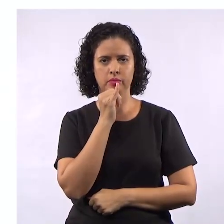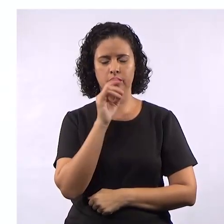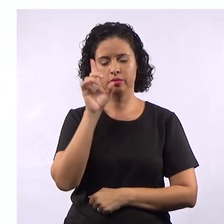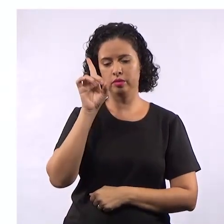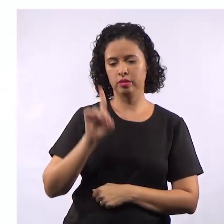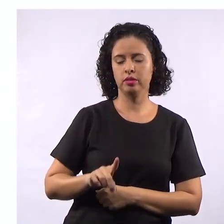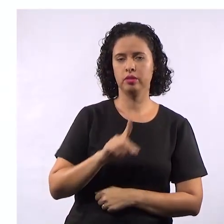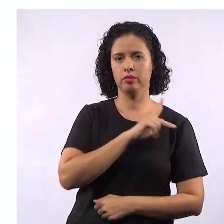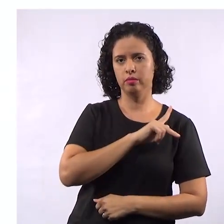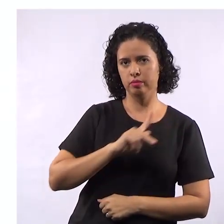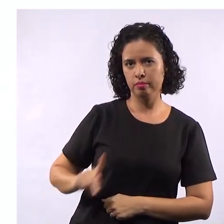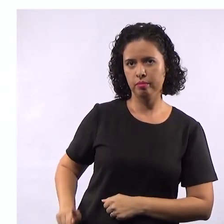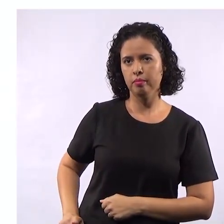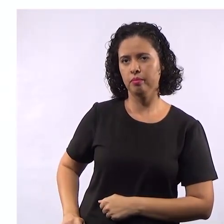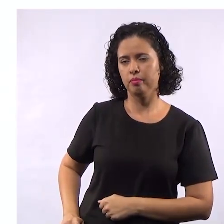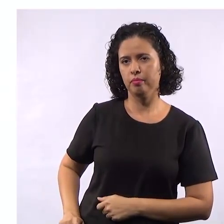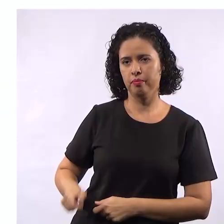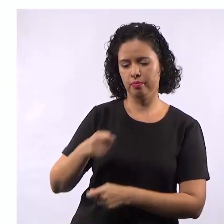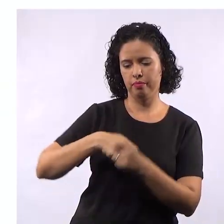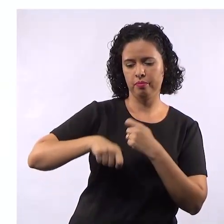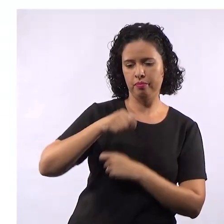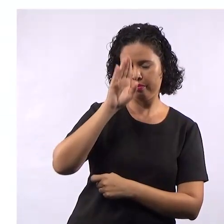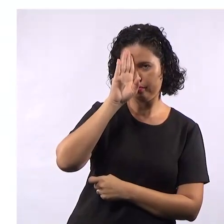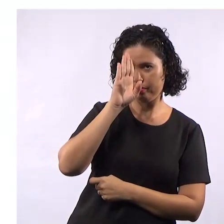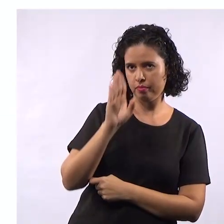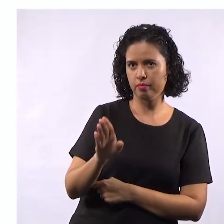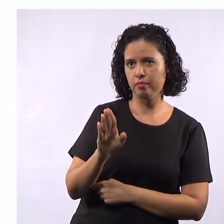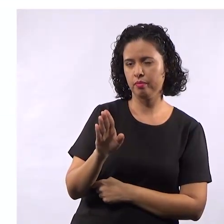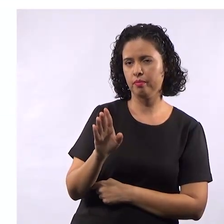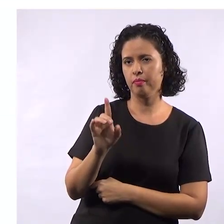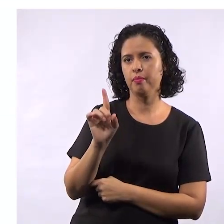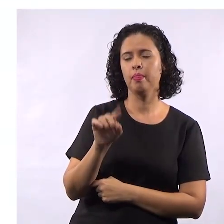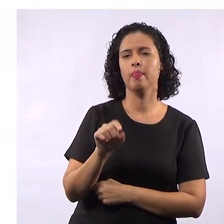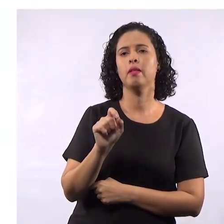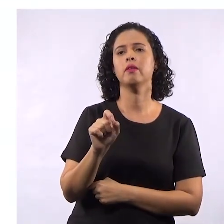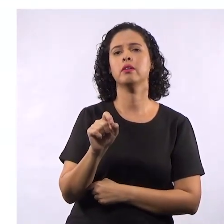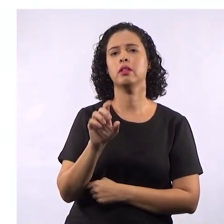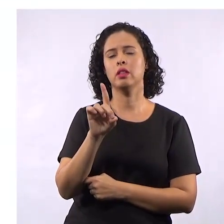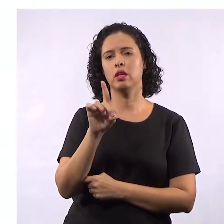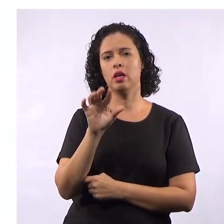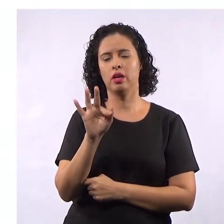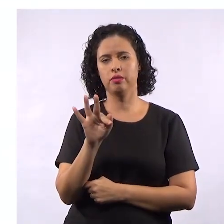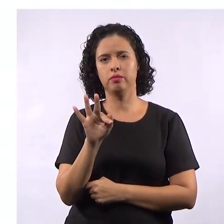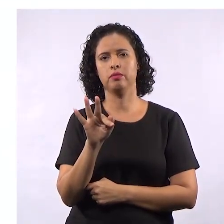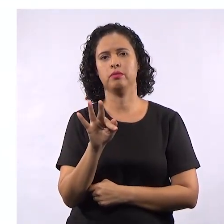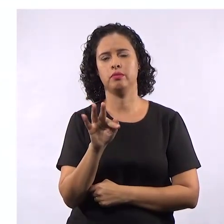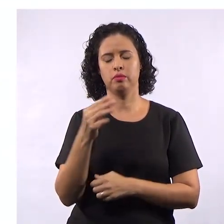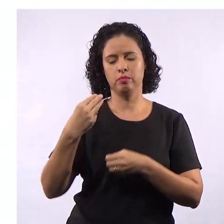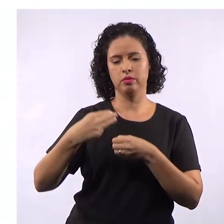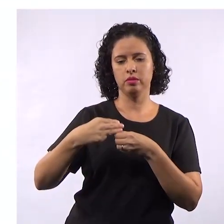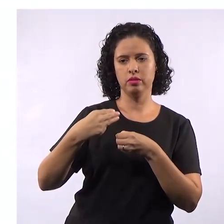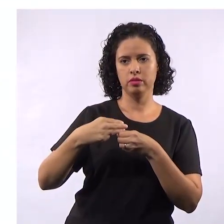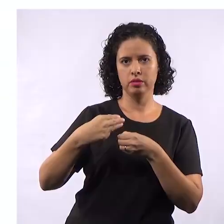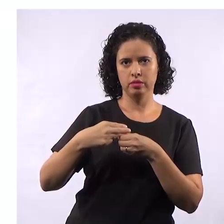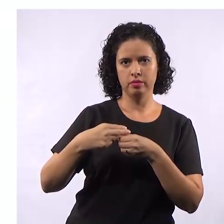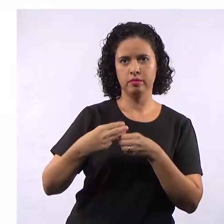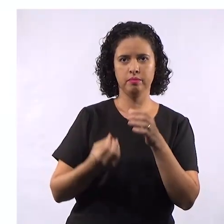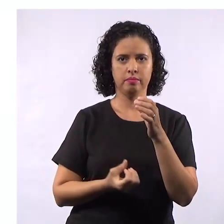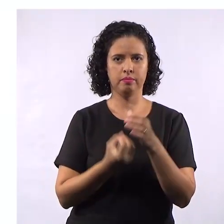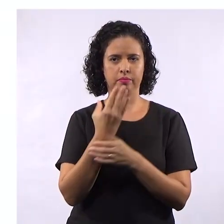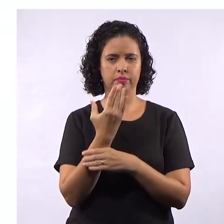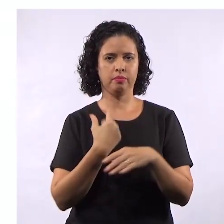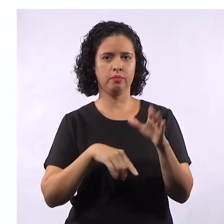aqui entes não personalizados, tá? Também a fonte do nosso Estratégia Concursos, tá? Que eu sempre considero